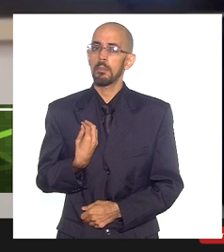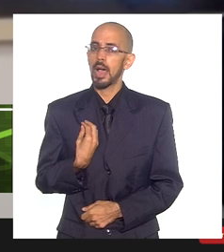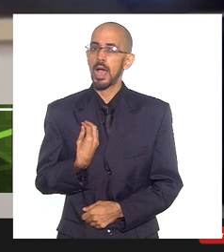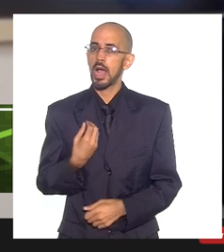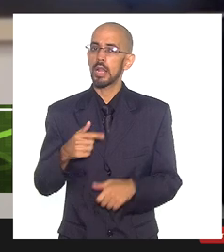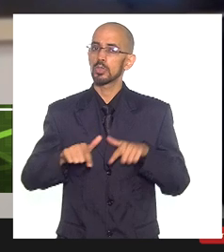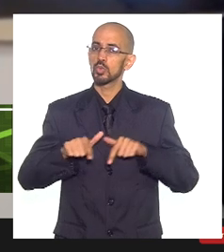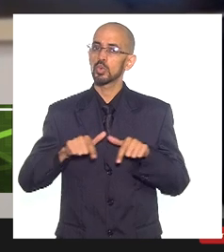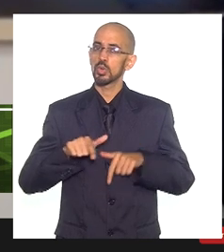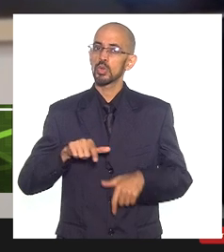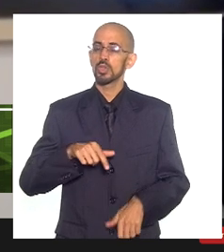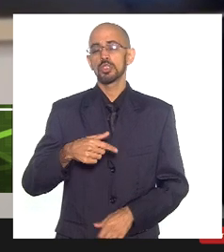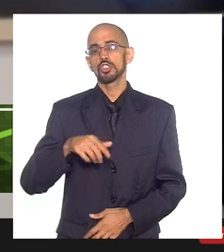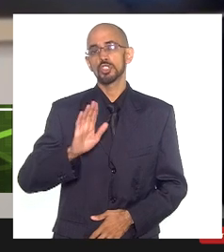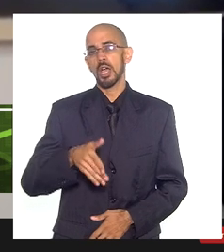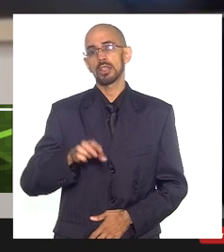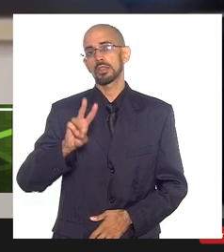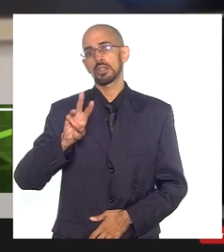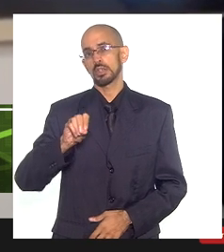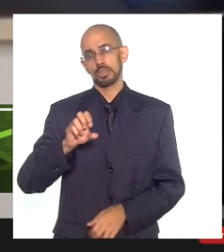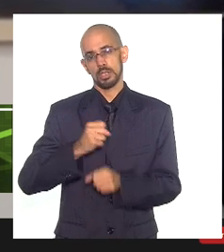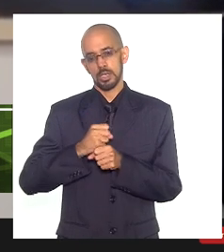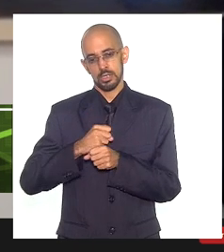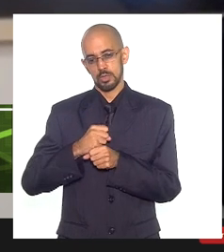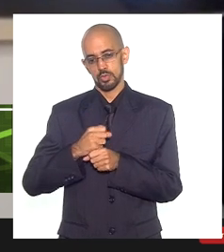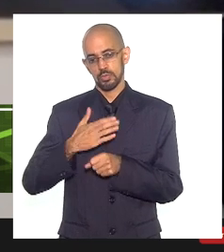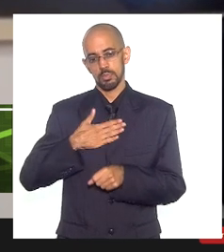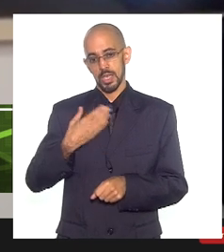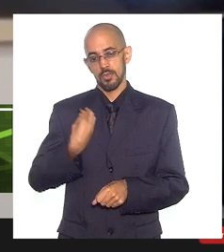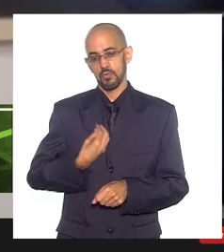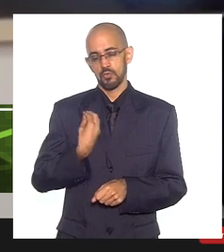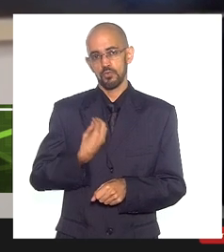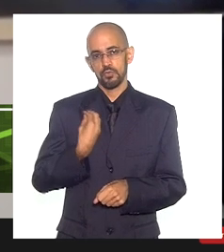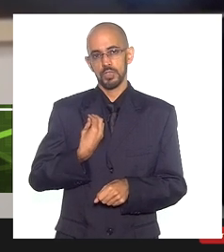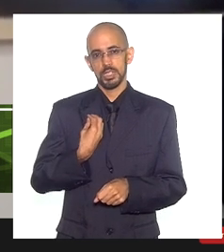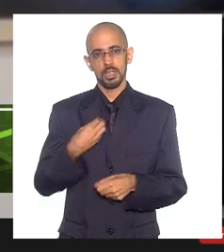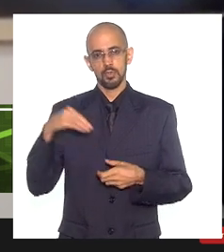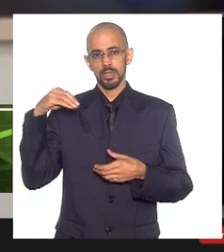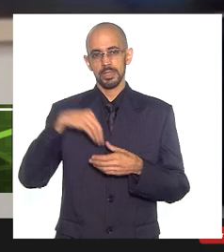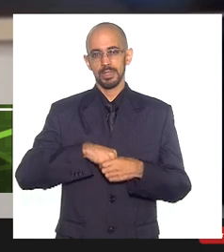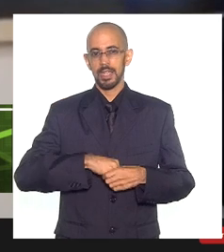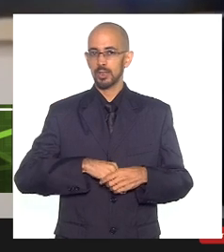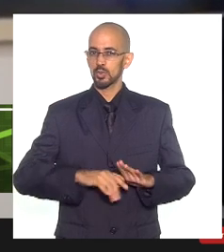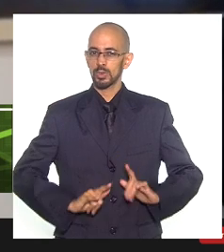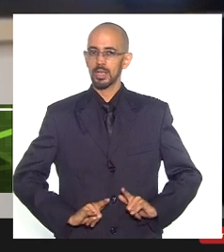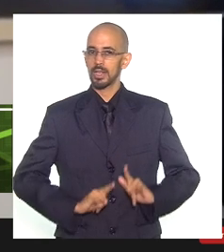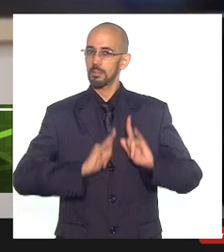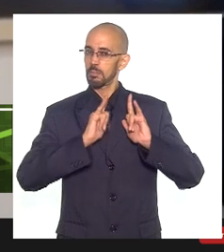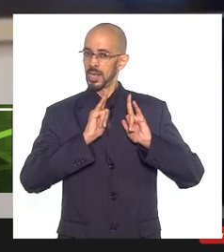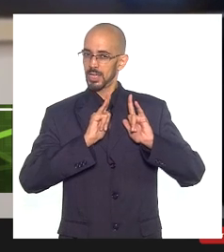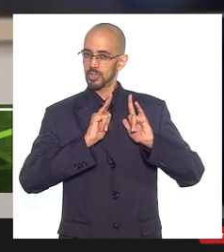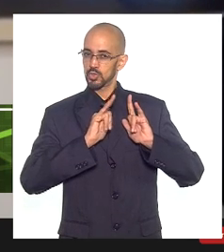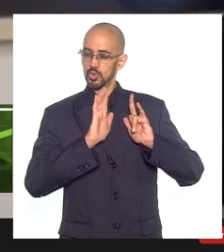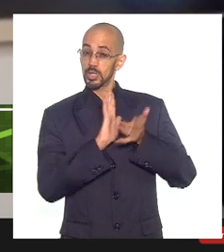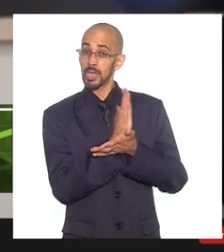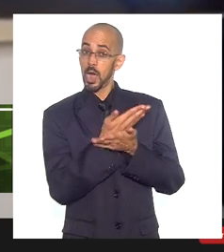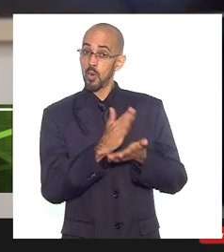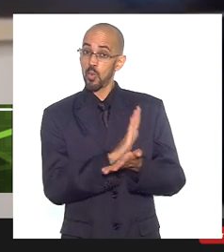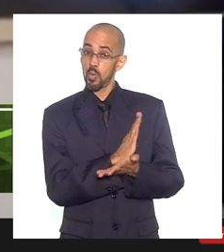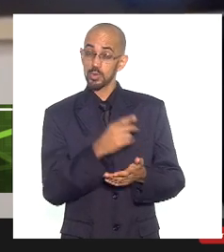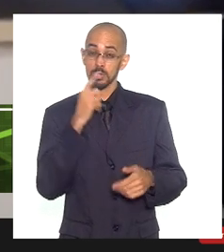toda, eu passei dentro daquele prédio de concreto, que alguns acham